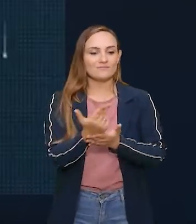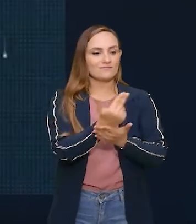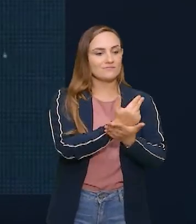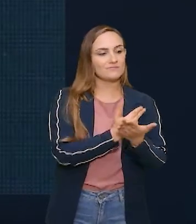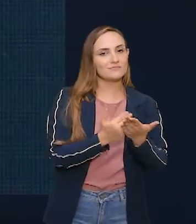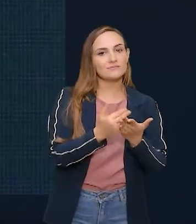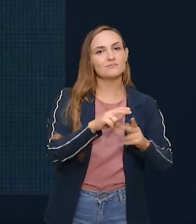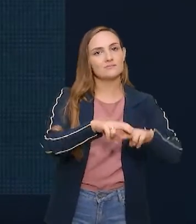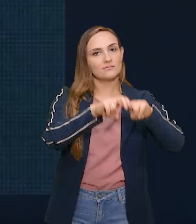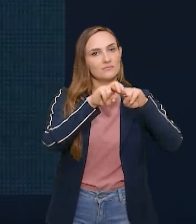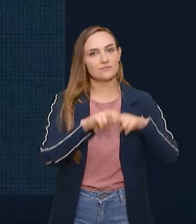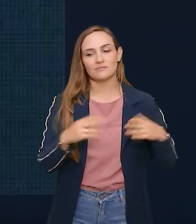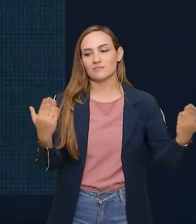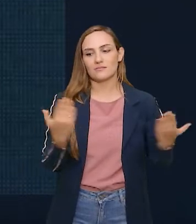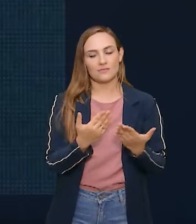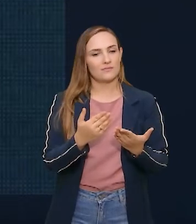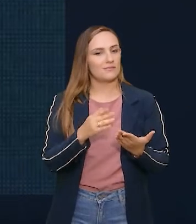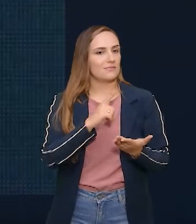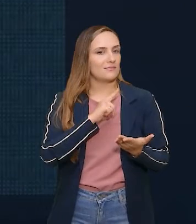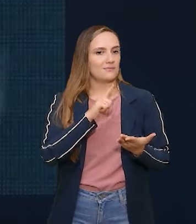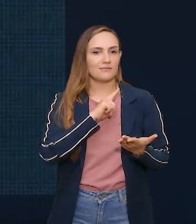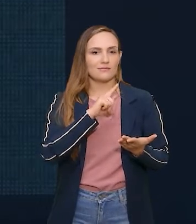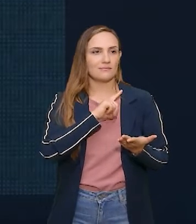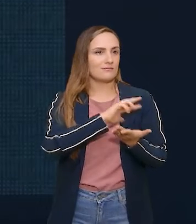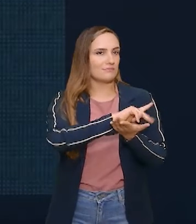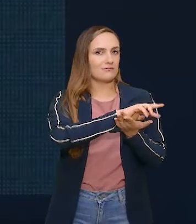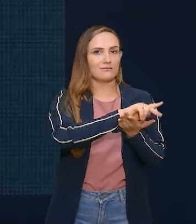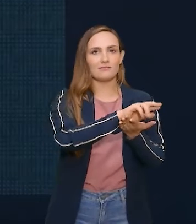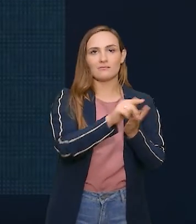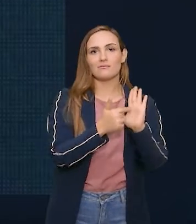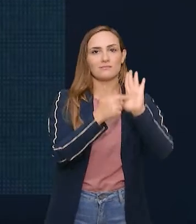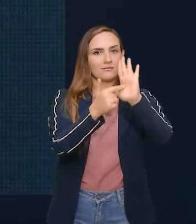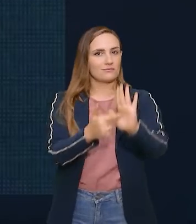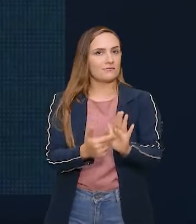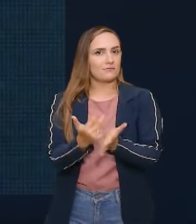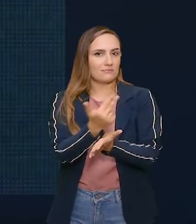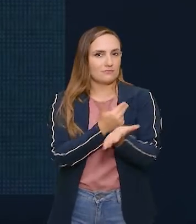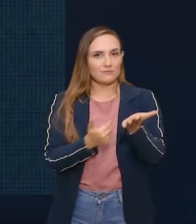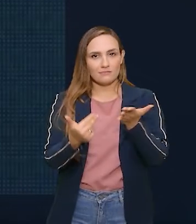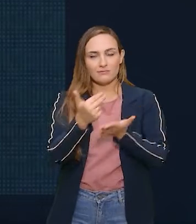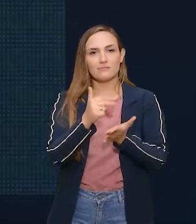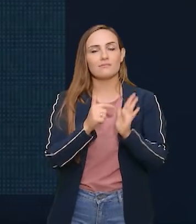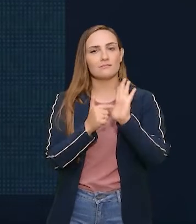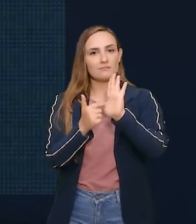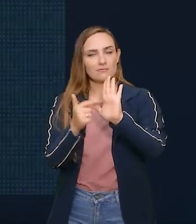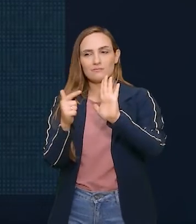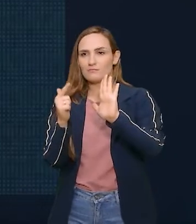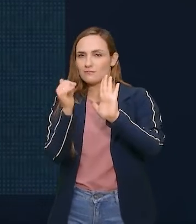Essa vontade de desenhar levou a garota a participar de várias exposições.